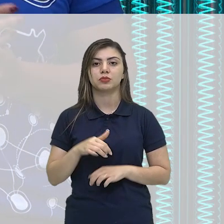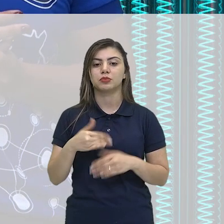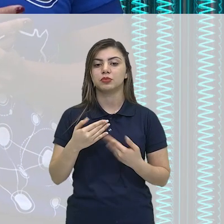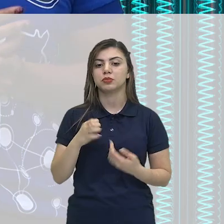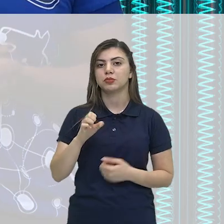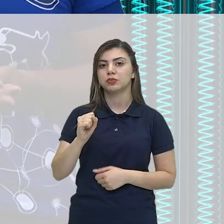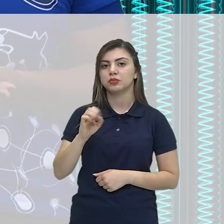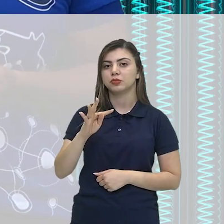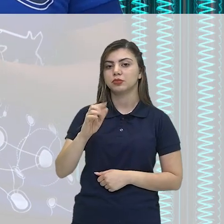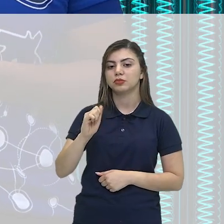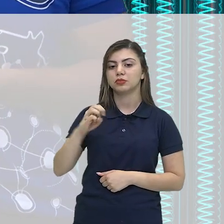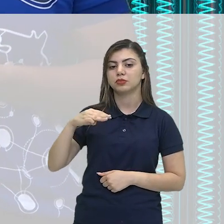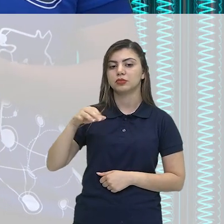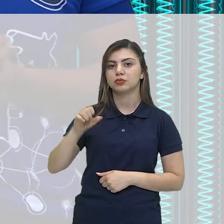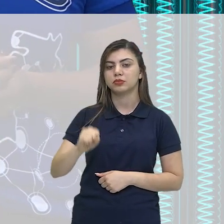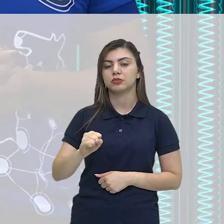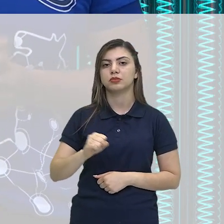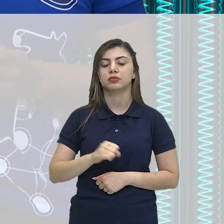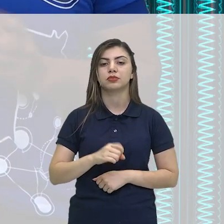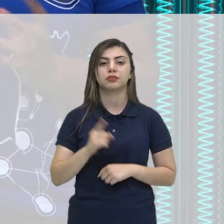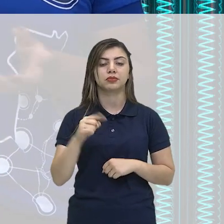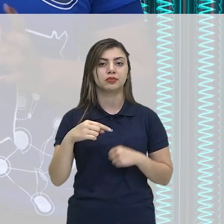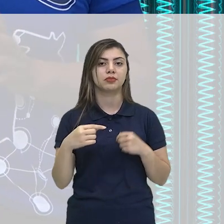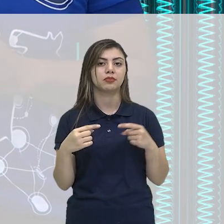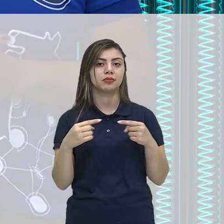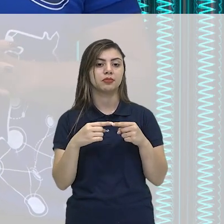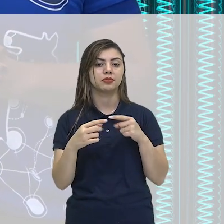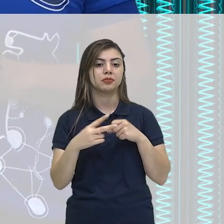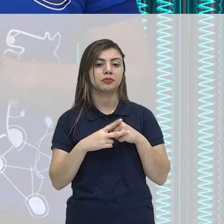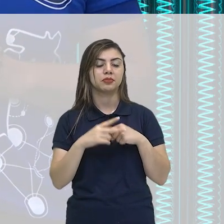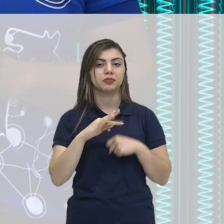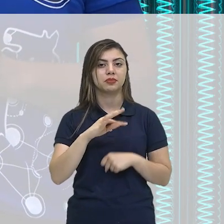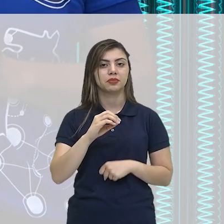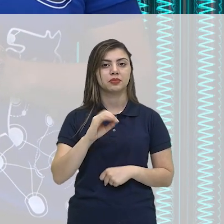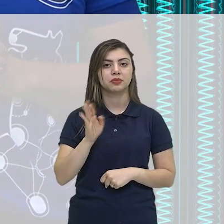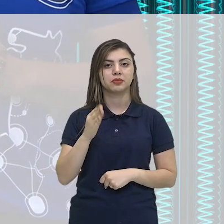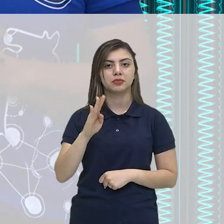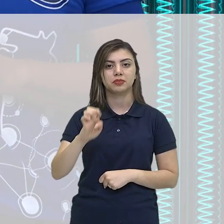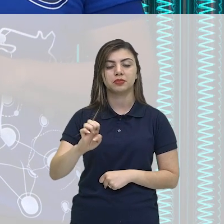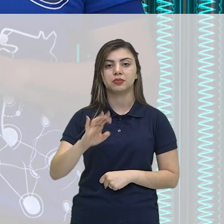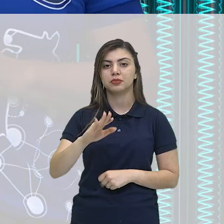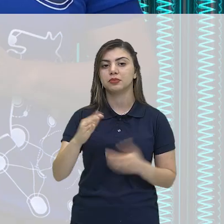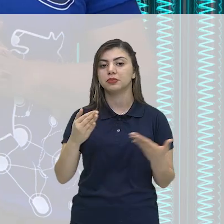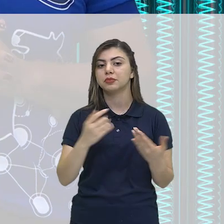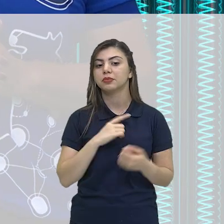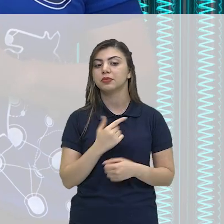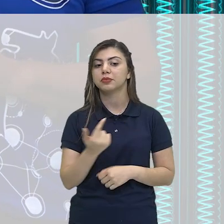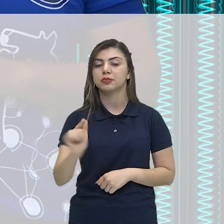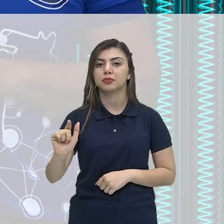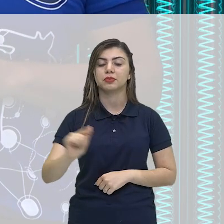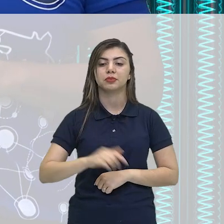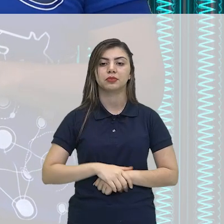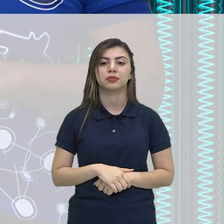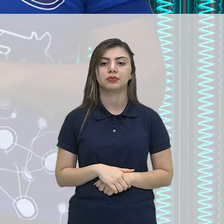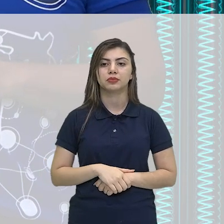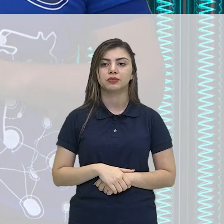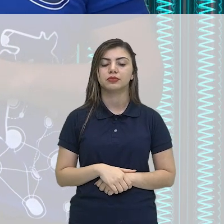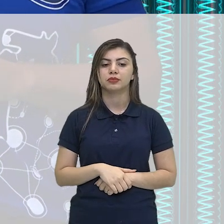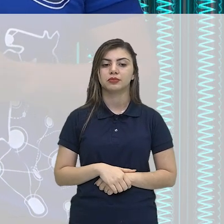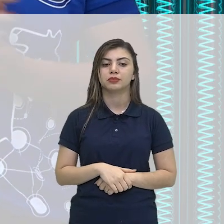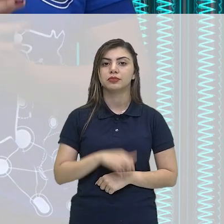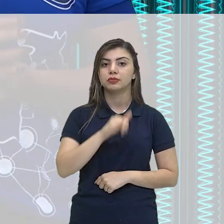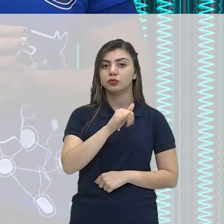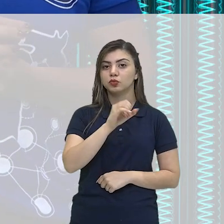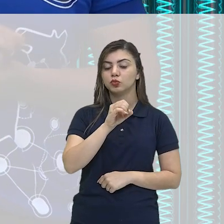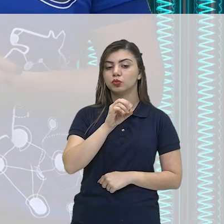do verbo é to be, né? É ser ou estar. Então, vamos conjugando aí. Vamos para o próximo. Aparece mais uma vez